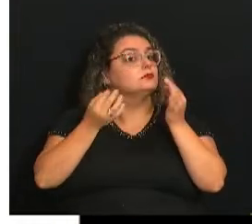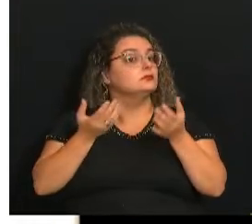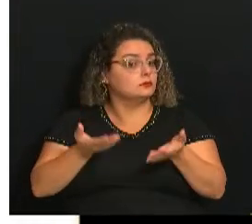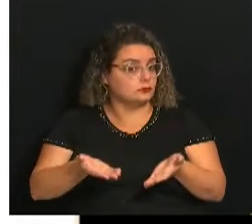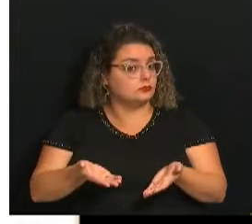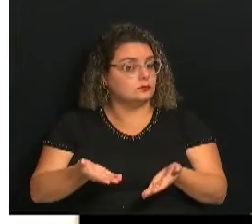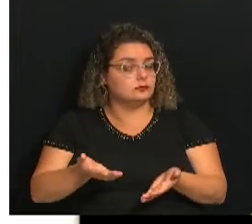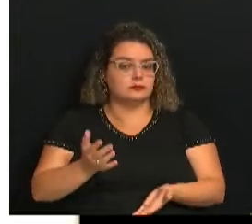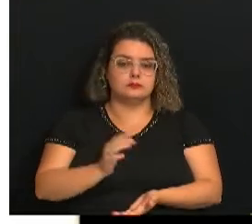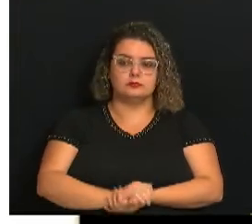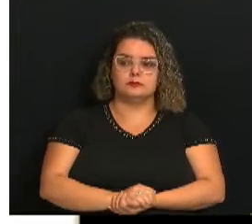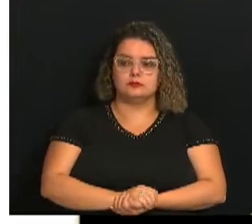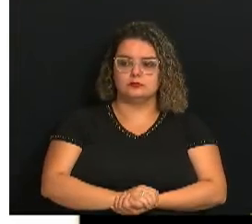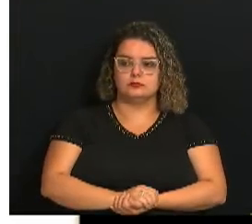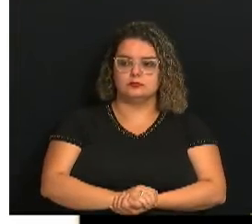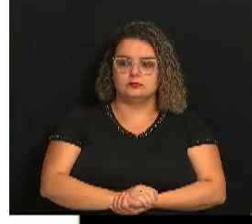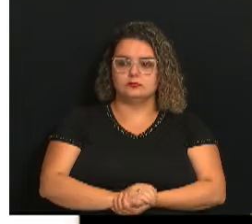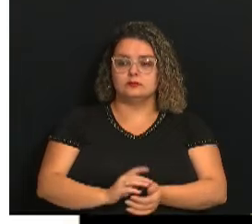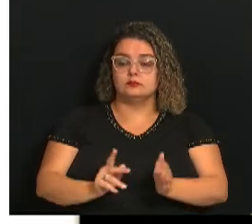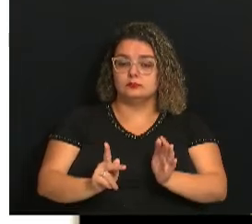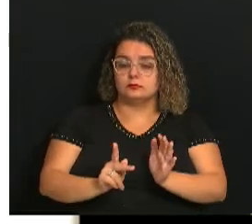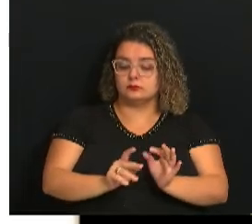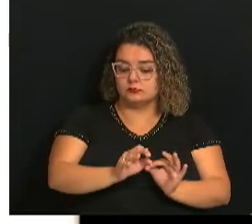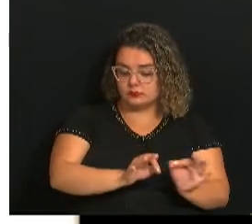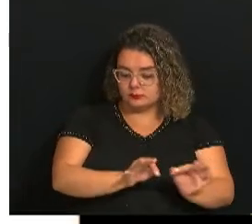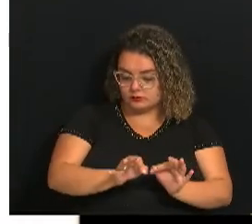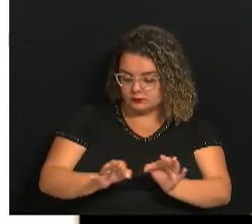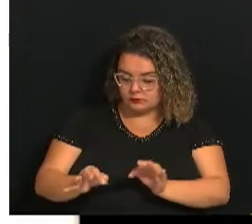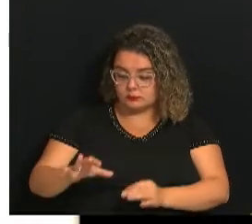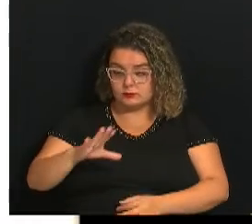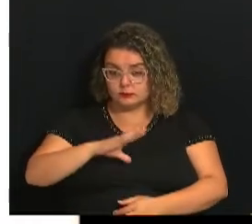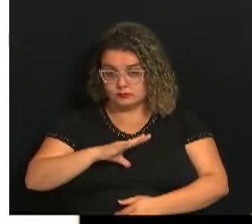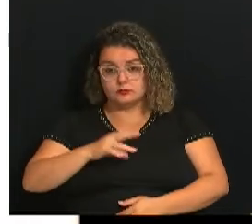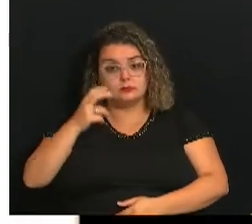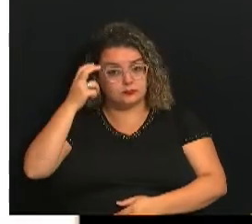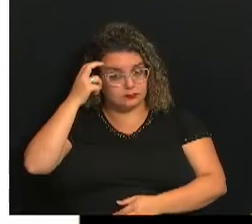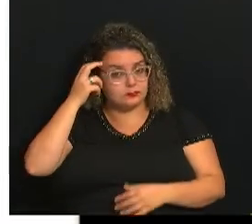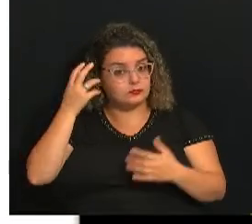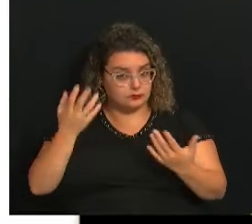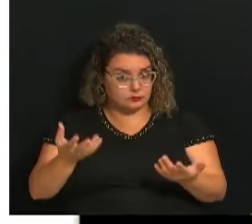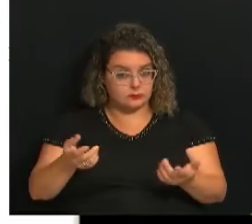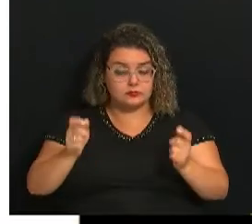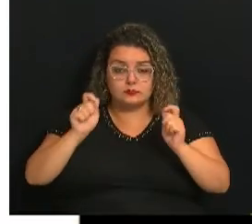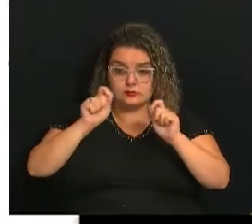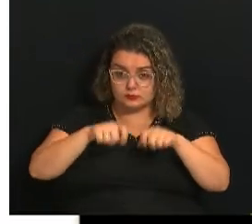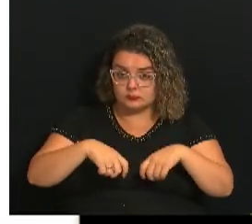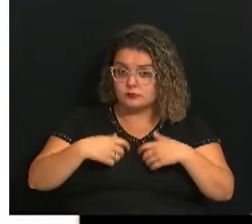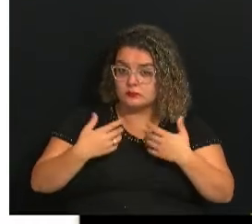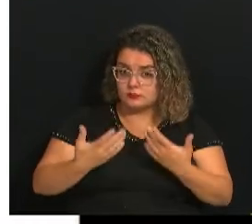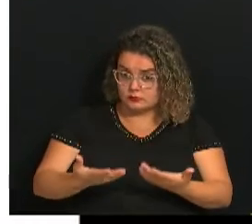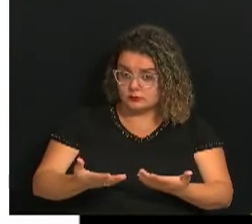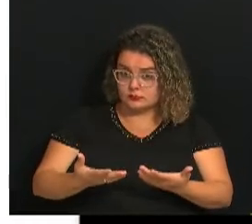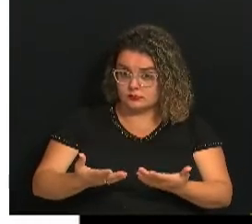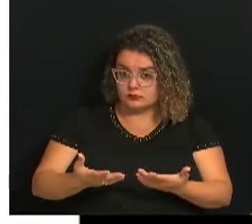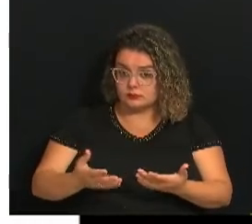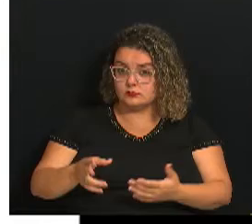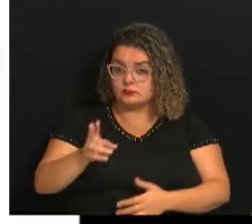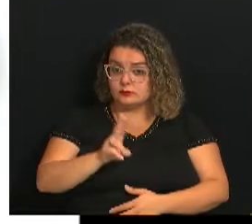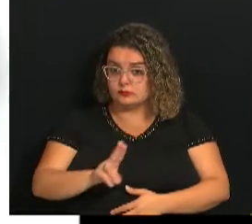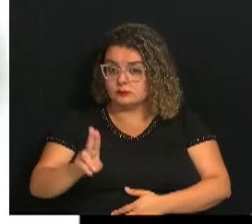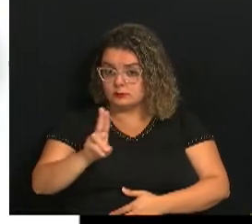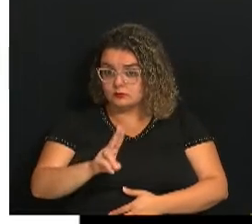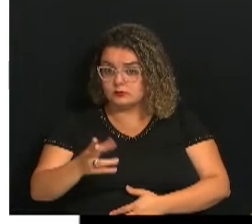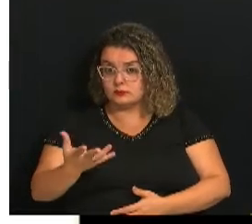que o Plano Municipal de Cultura ele seja efetivamente implementado no que